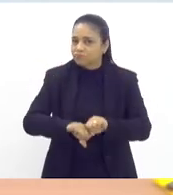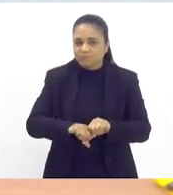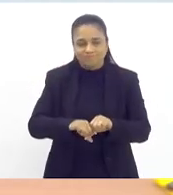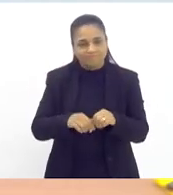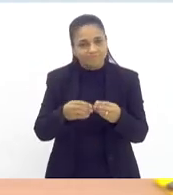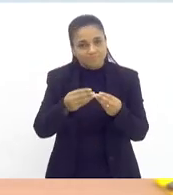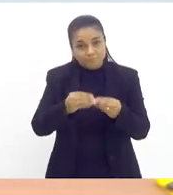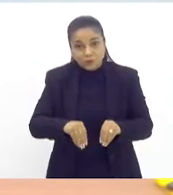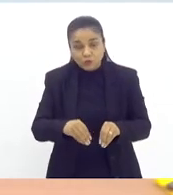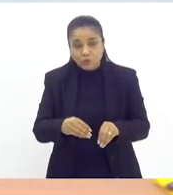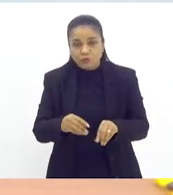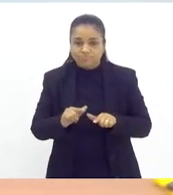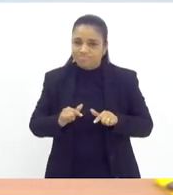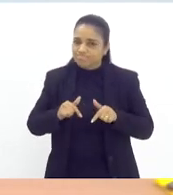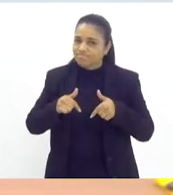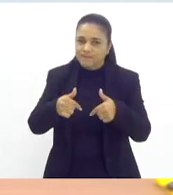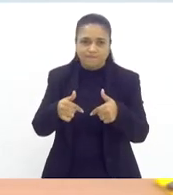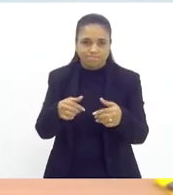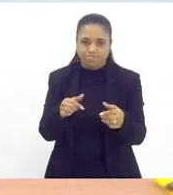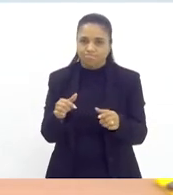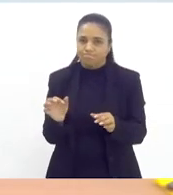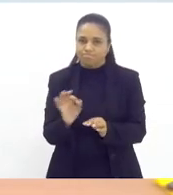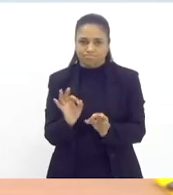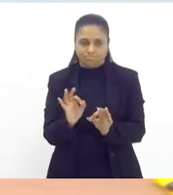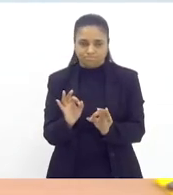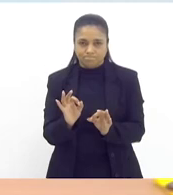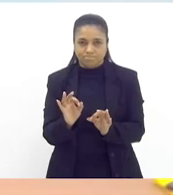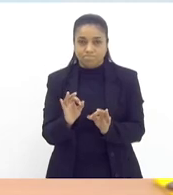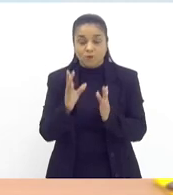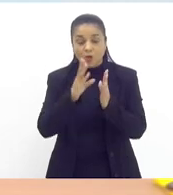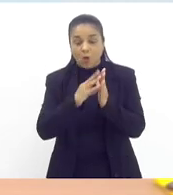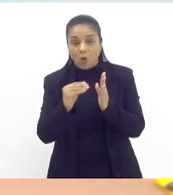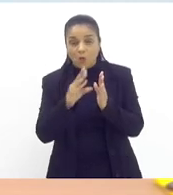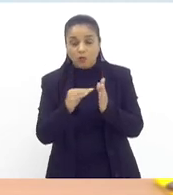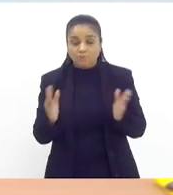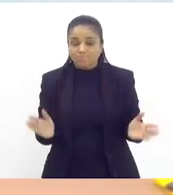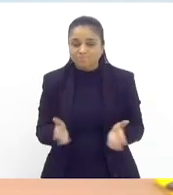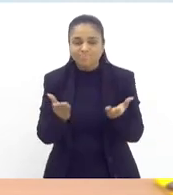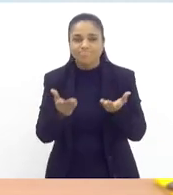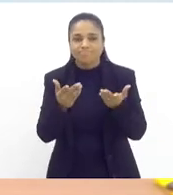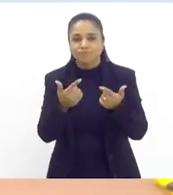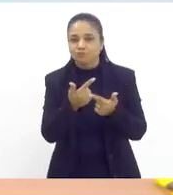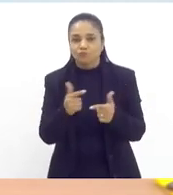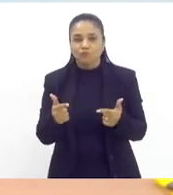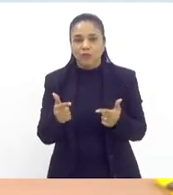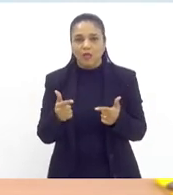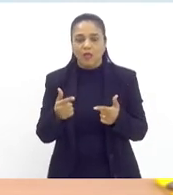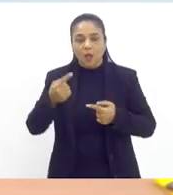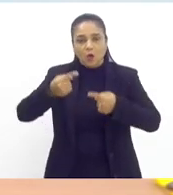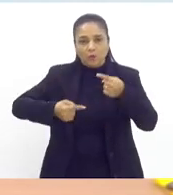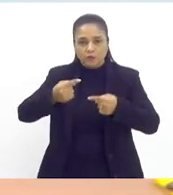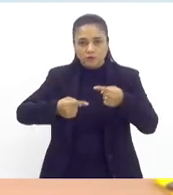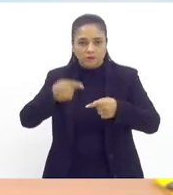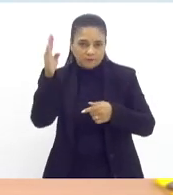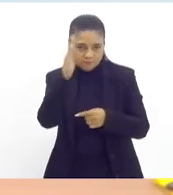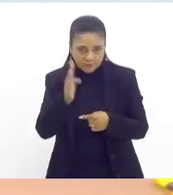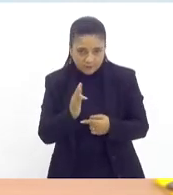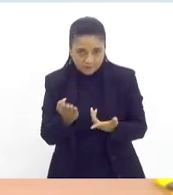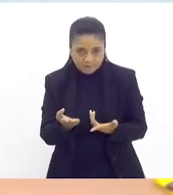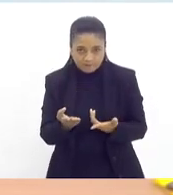está funcionando. Porque esse nosso modelo atual, ele é um modelo que desestimula a competitividade da produção brasileira.